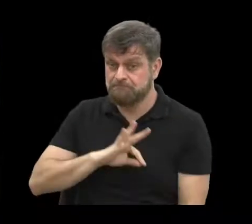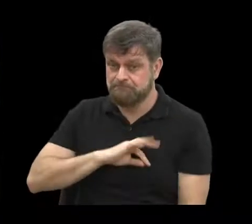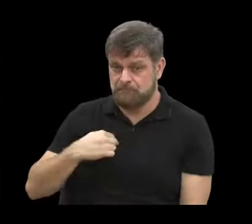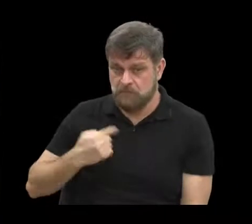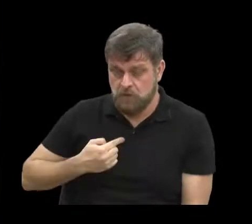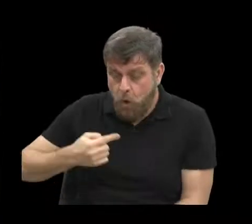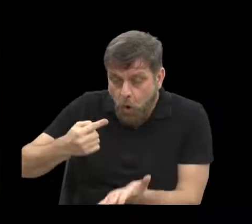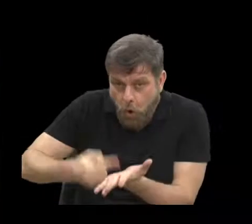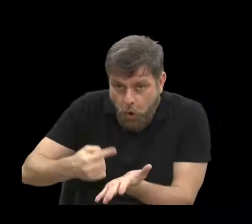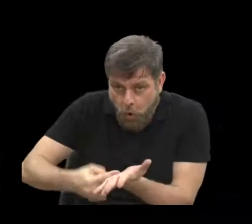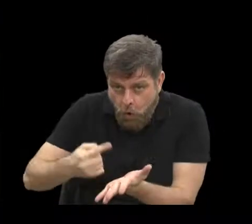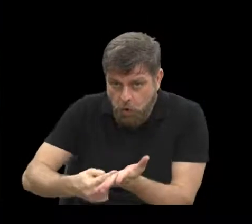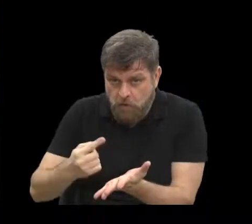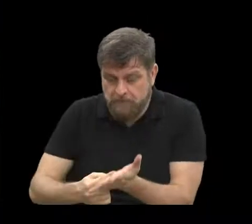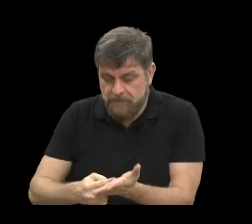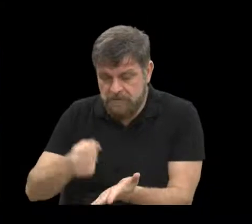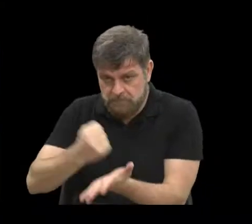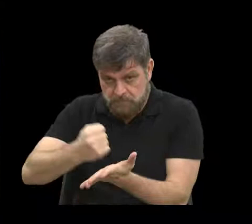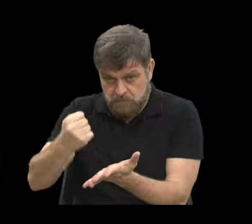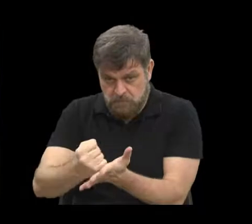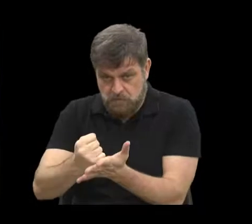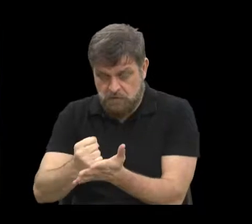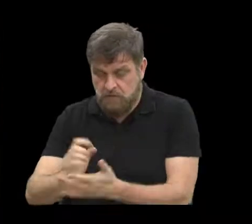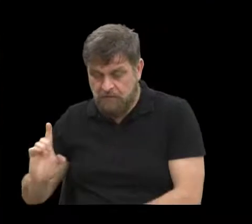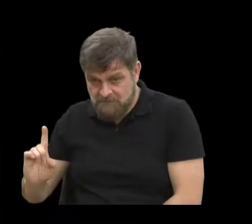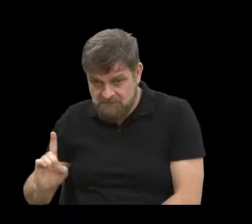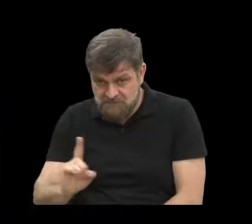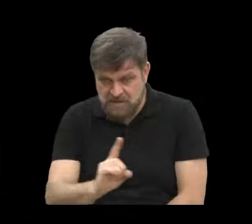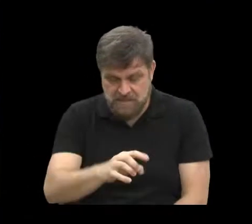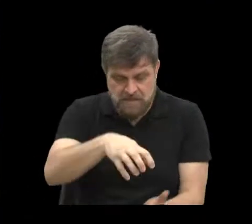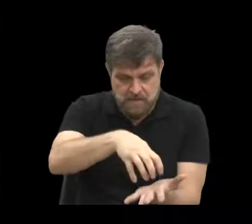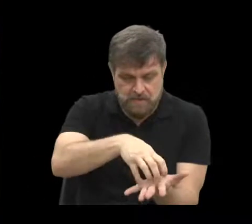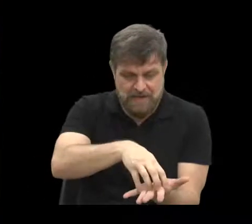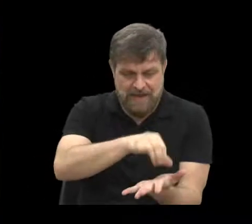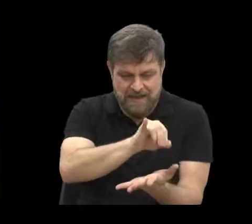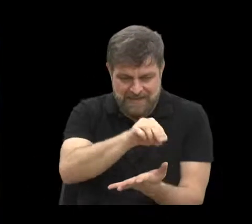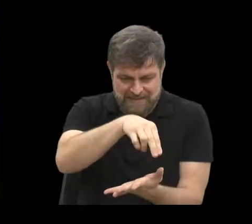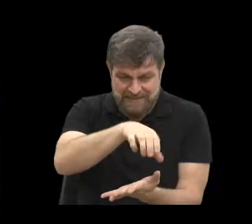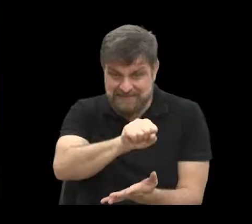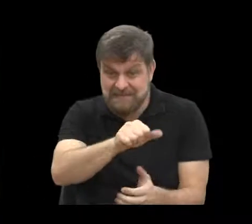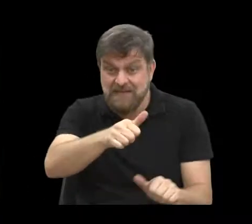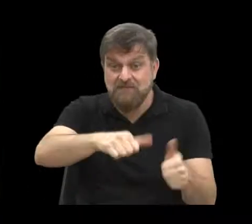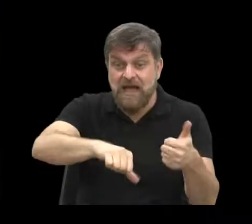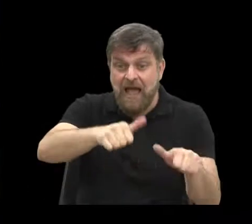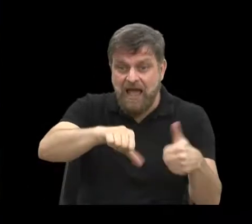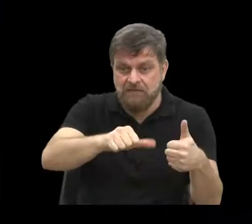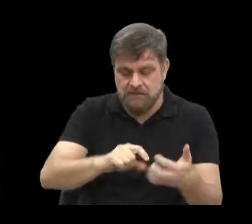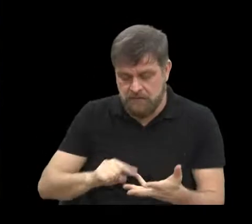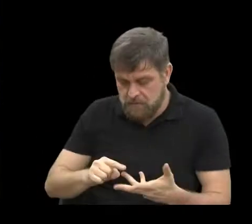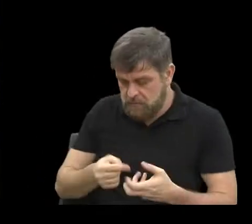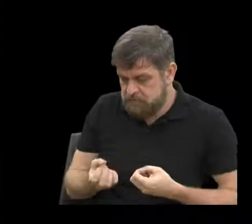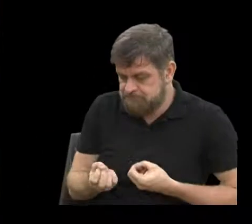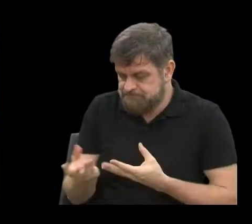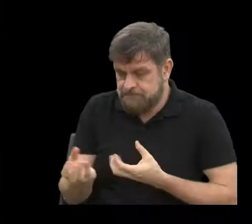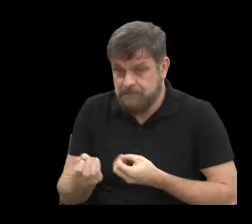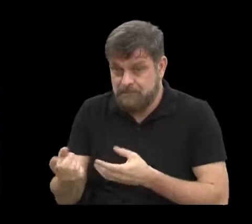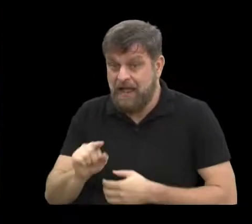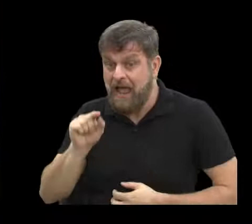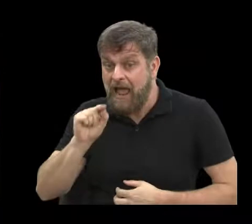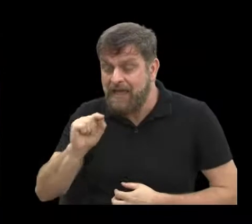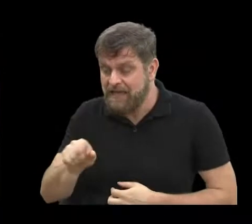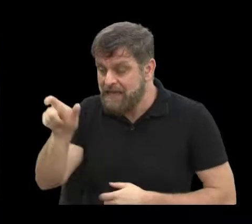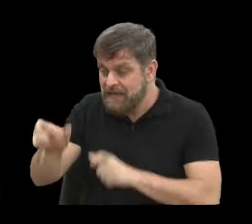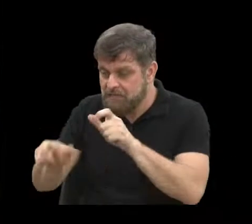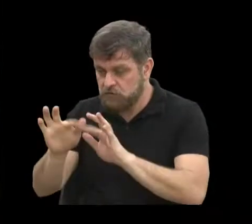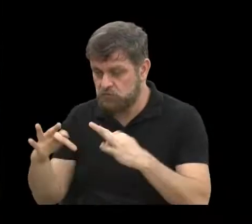agendar o pedido, protocolar, e o INSS avalia direitinho, informa todo mundo que mora lá na casa e o